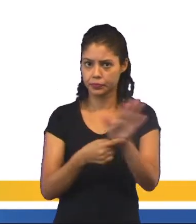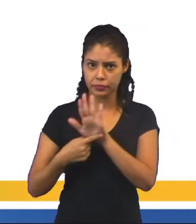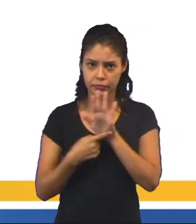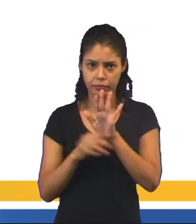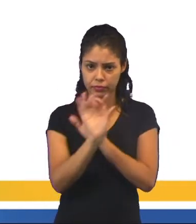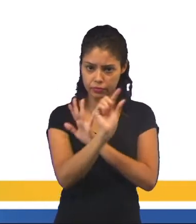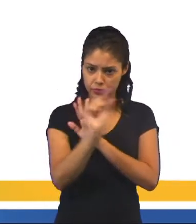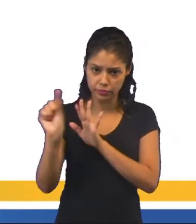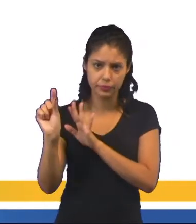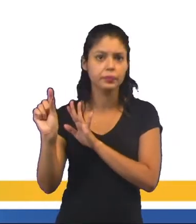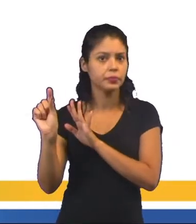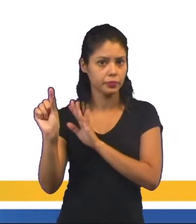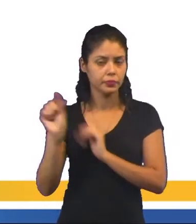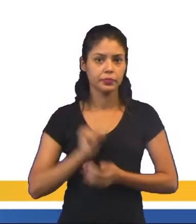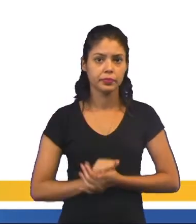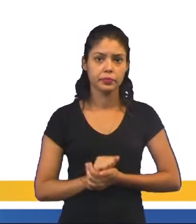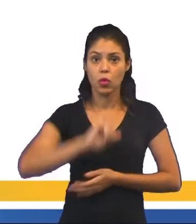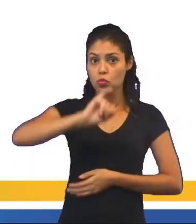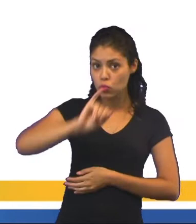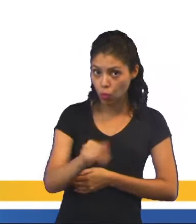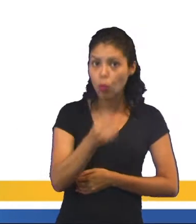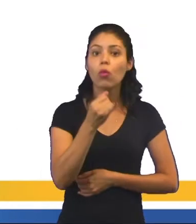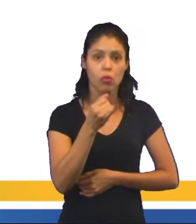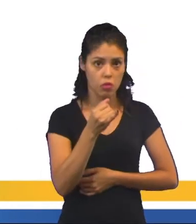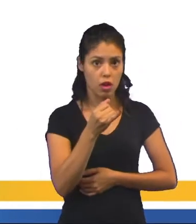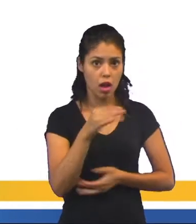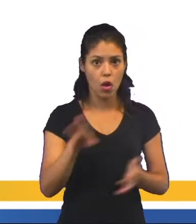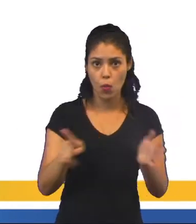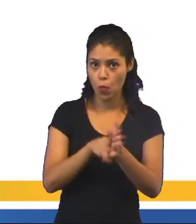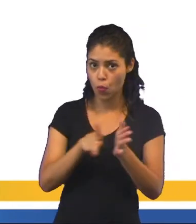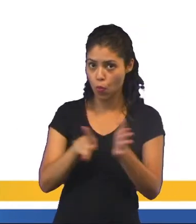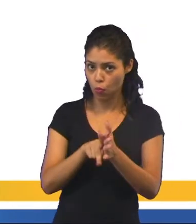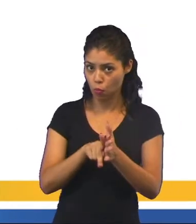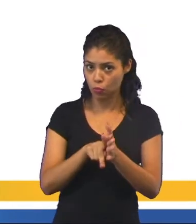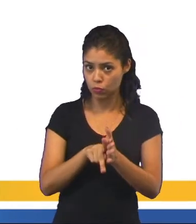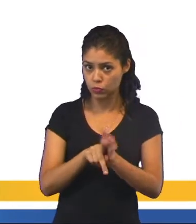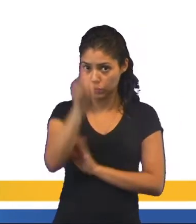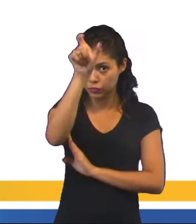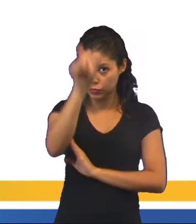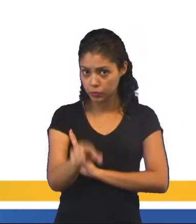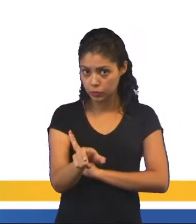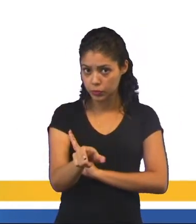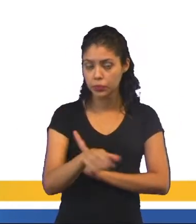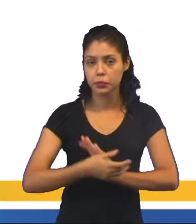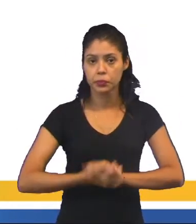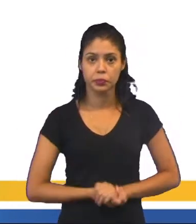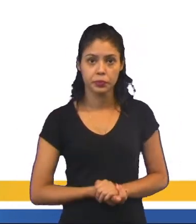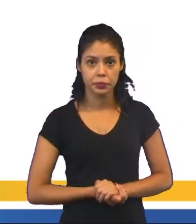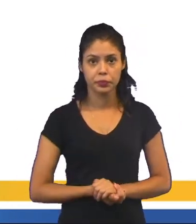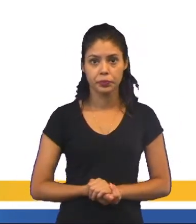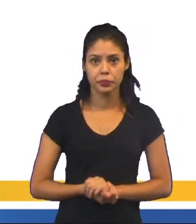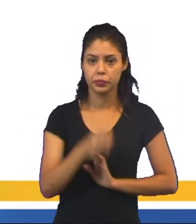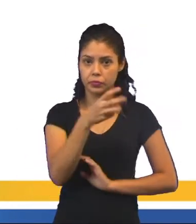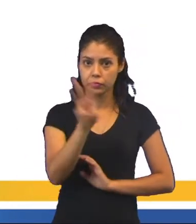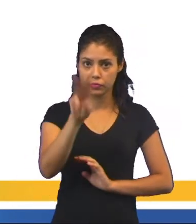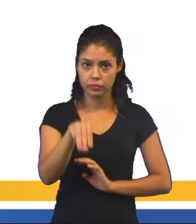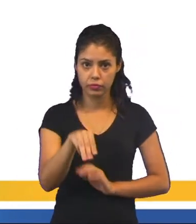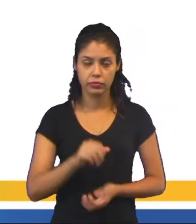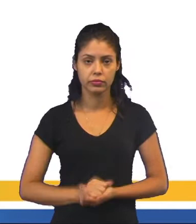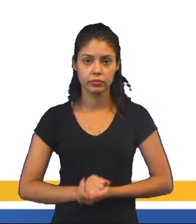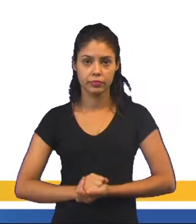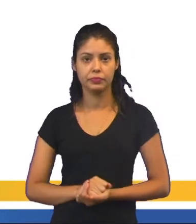à linha. E o J, a posição em relação à coluna das